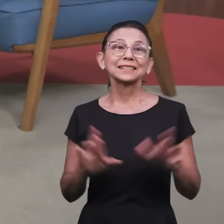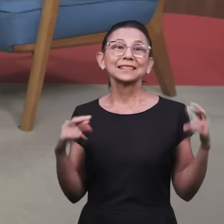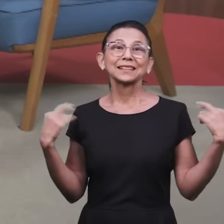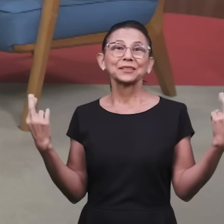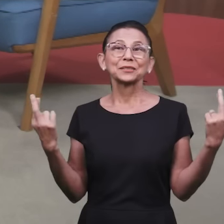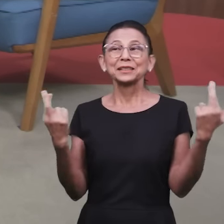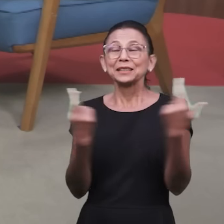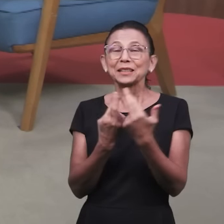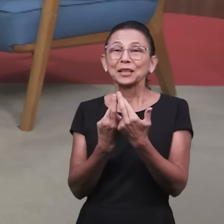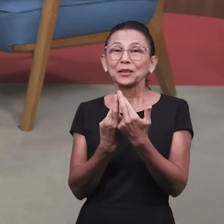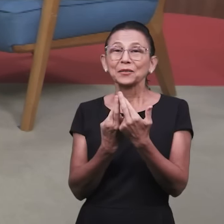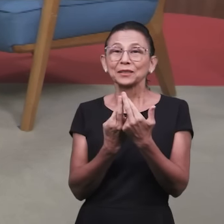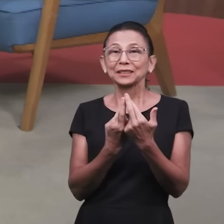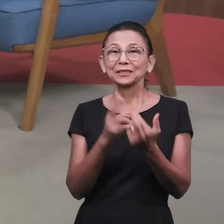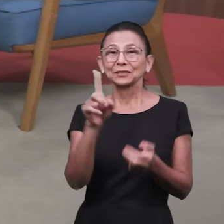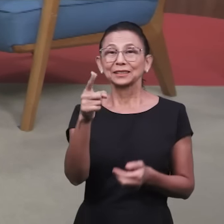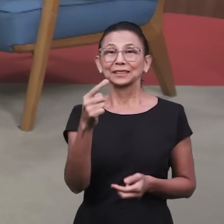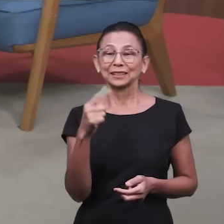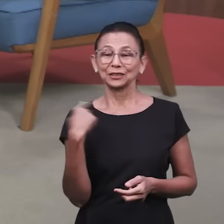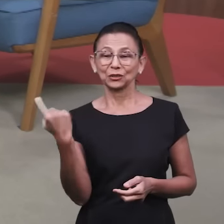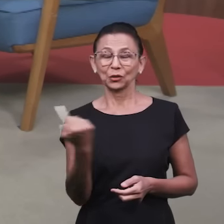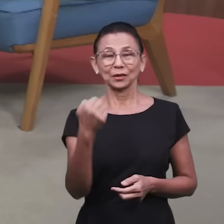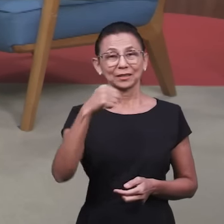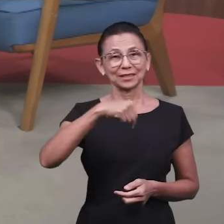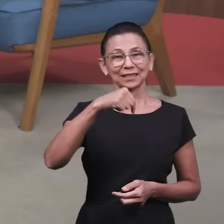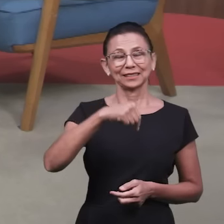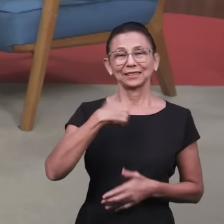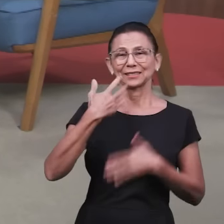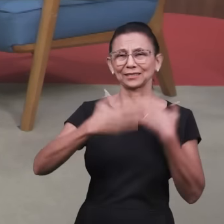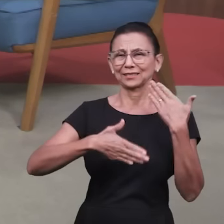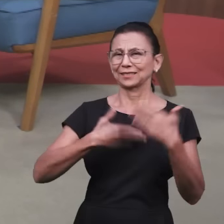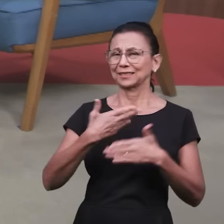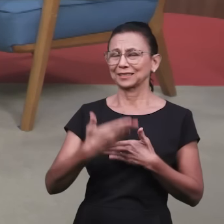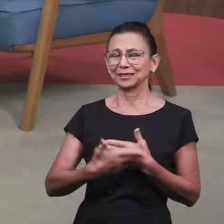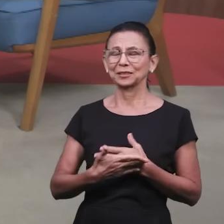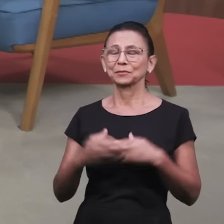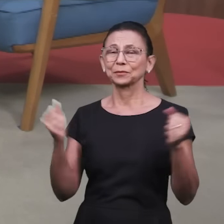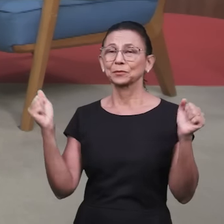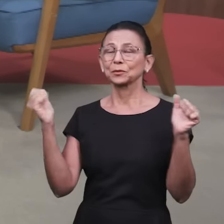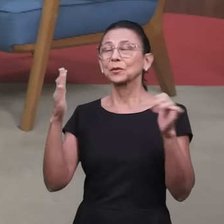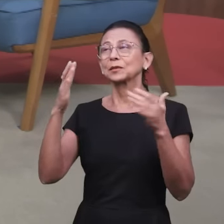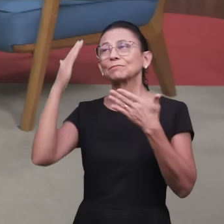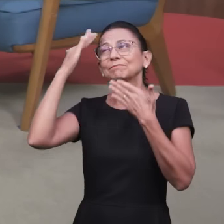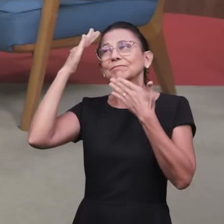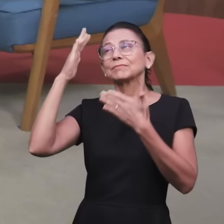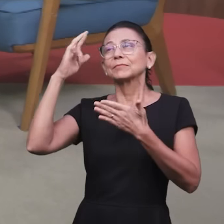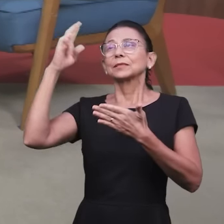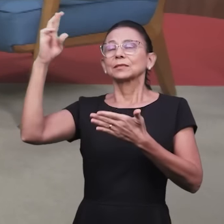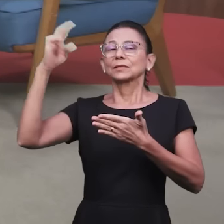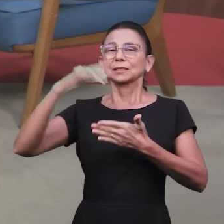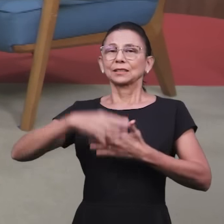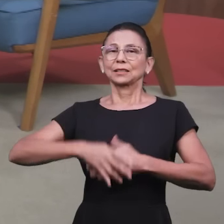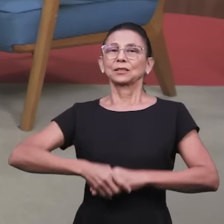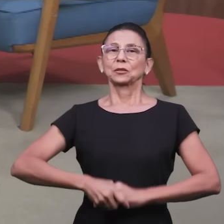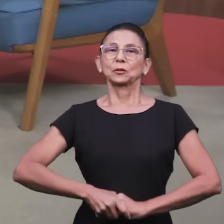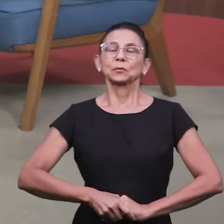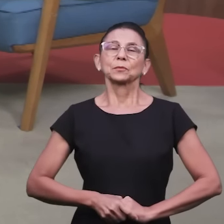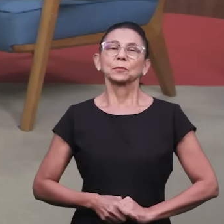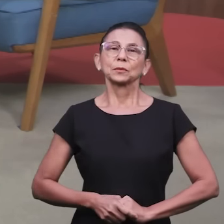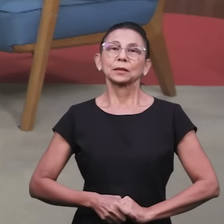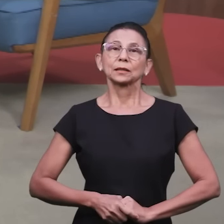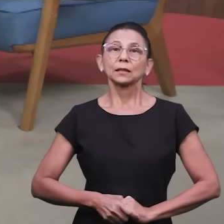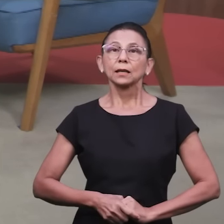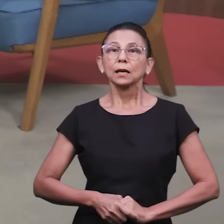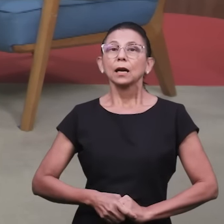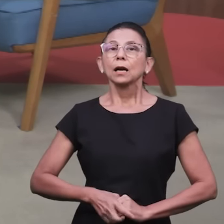Essa reunião que nós fazemos, nós aqui, você que está nos assistindo aí, nos alegra muito. Nós glorificamos ao Senhor porque